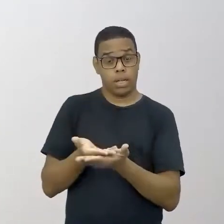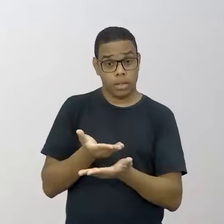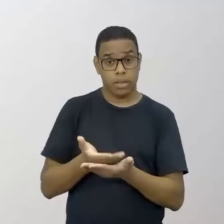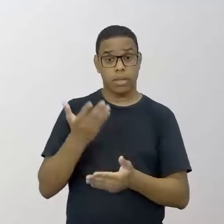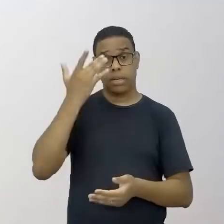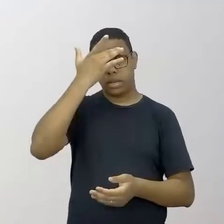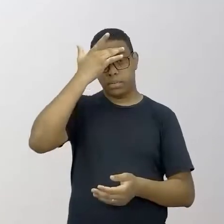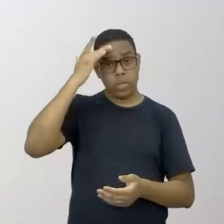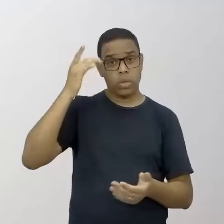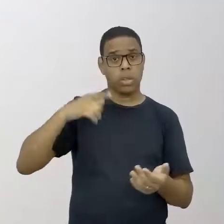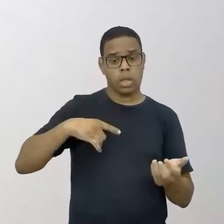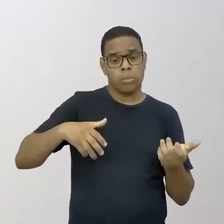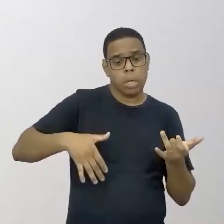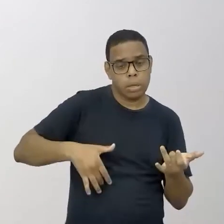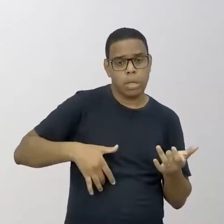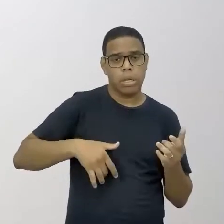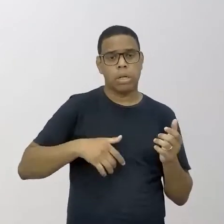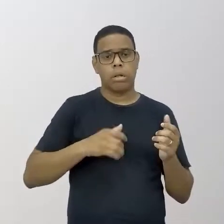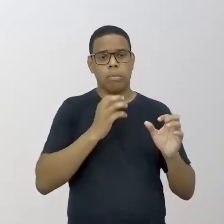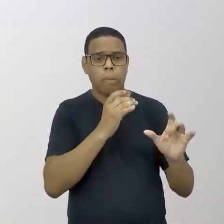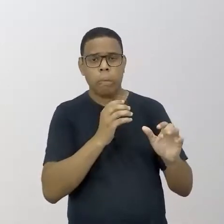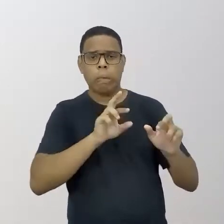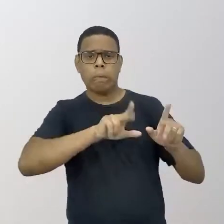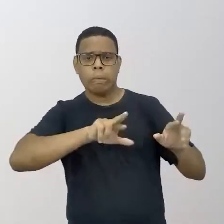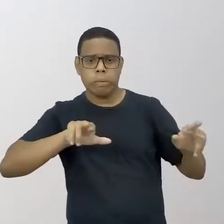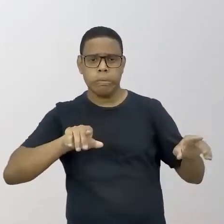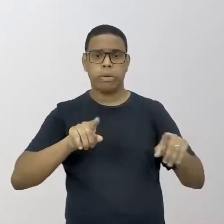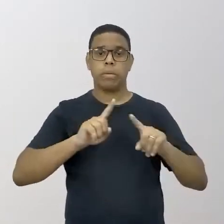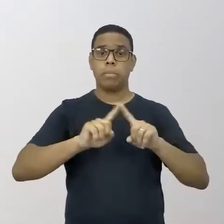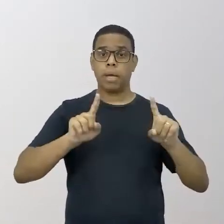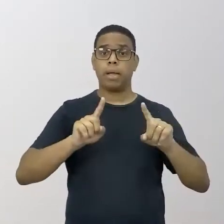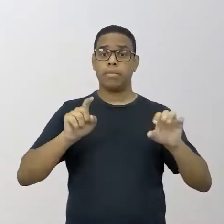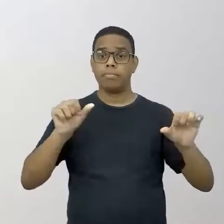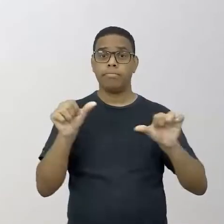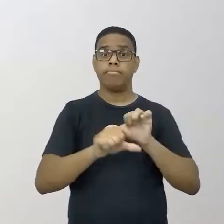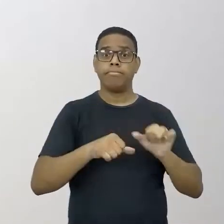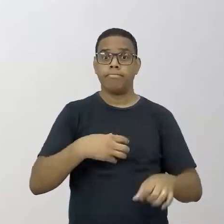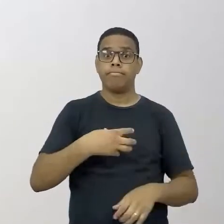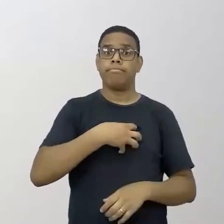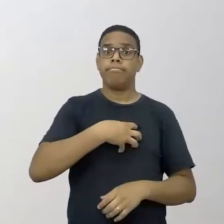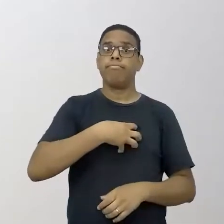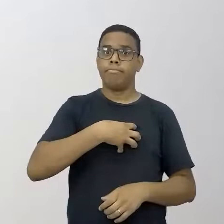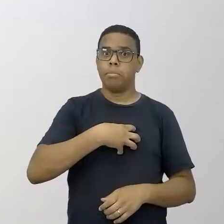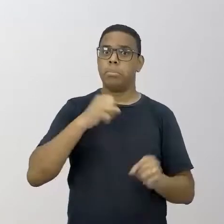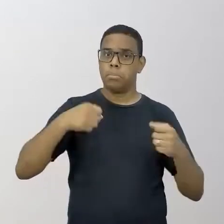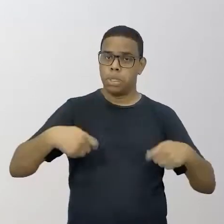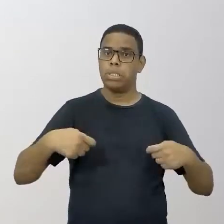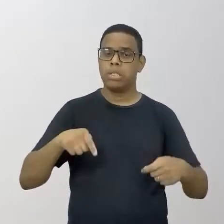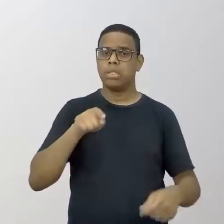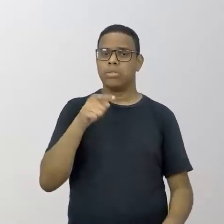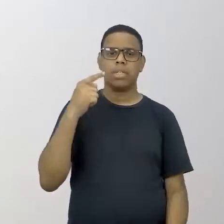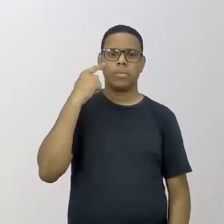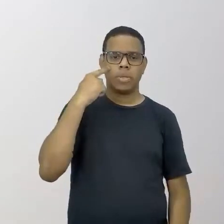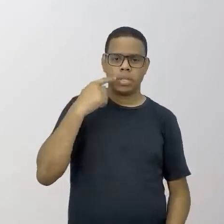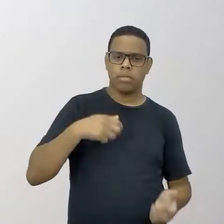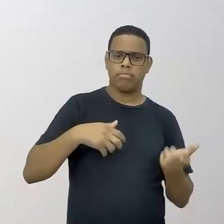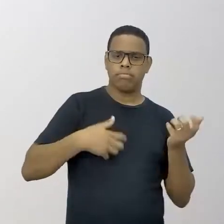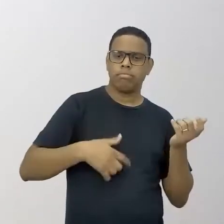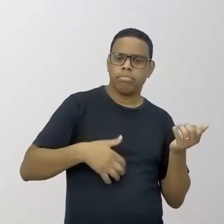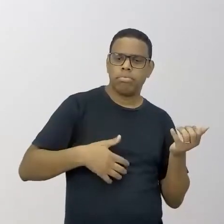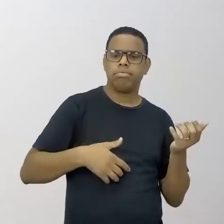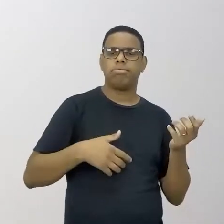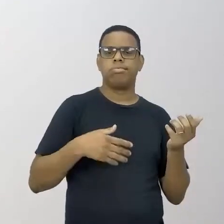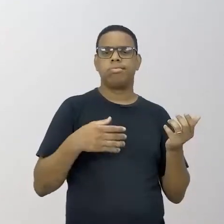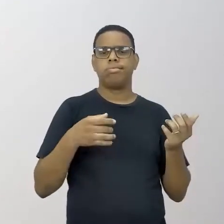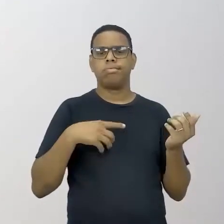vai tocar alguma coisa, mas que também vai mudar alguma coisa, né? Então você está pensando em tocar, você está